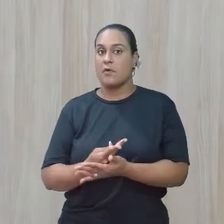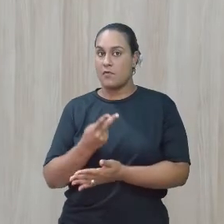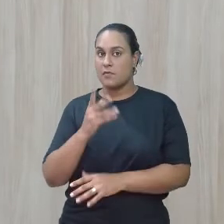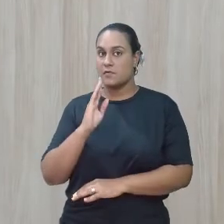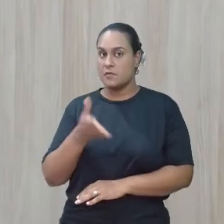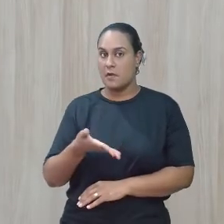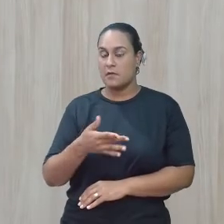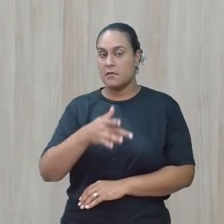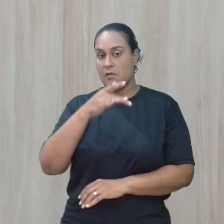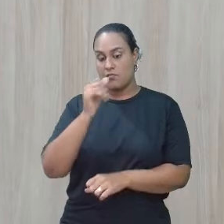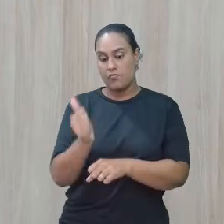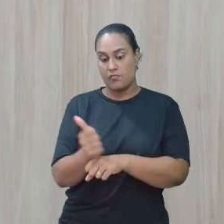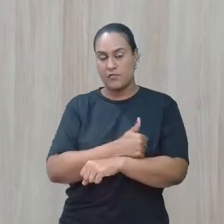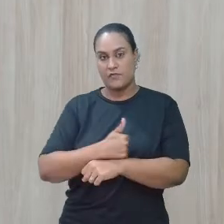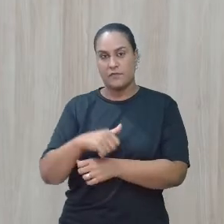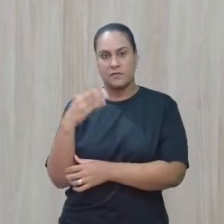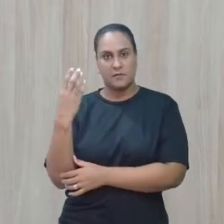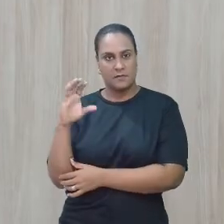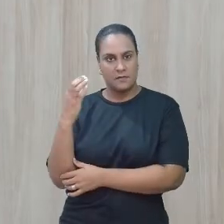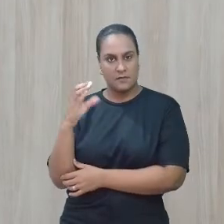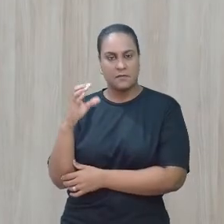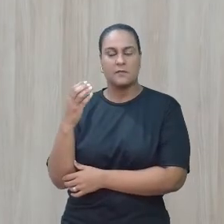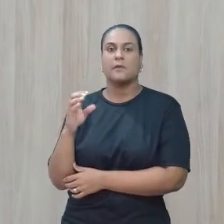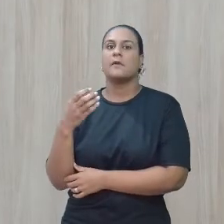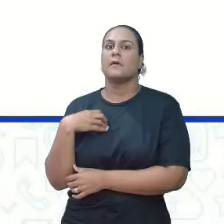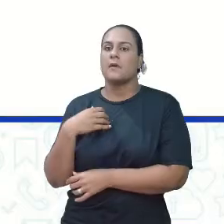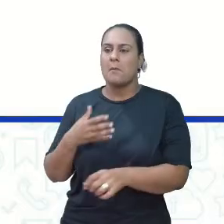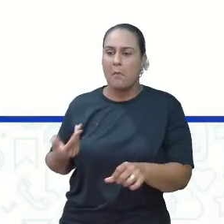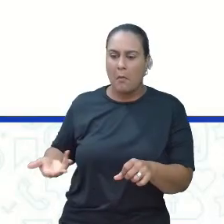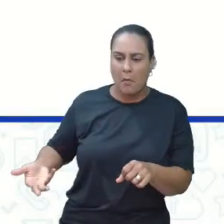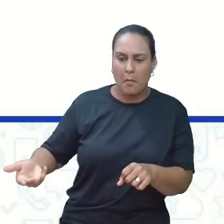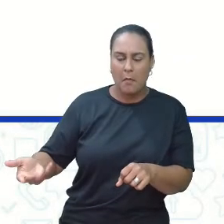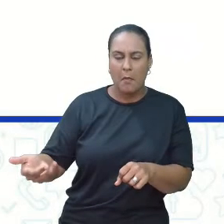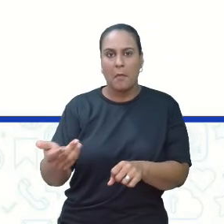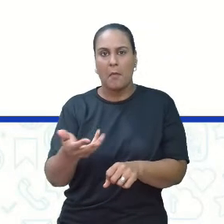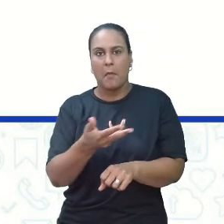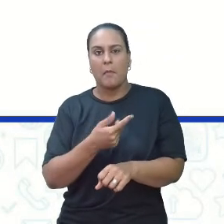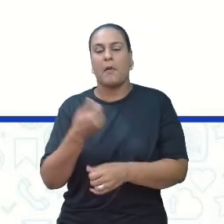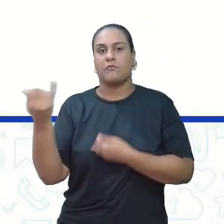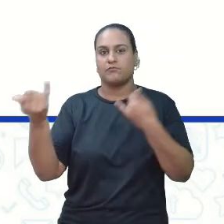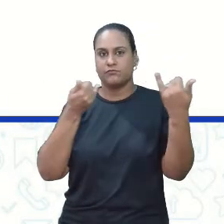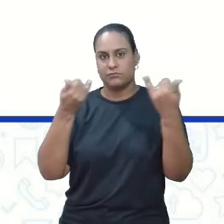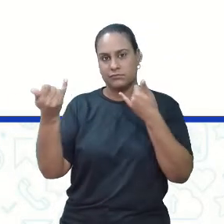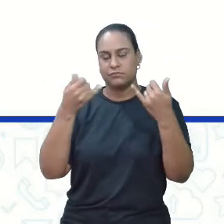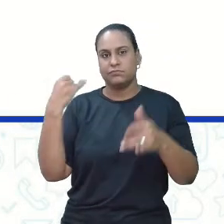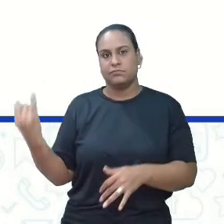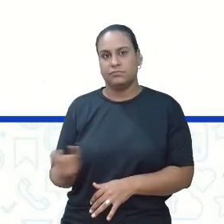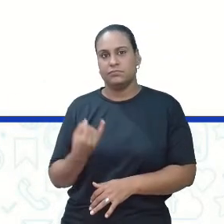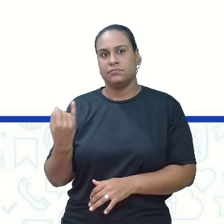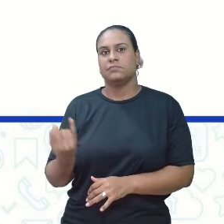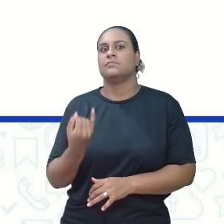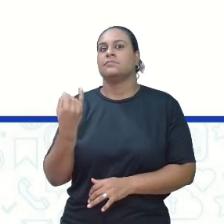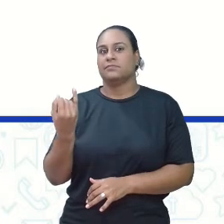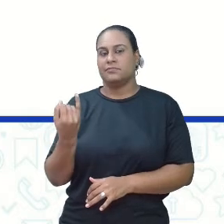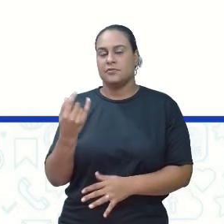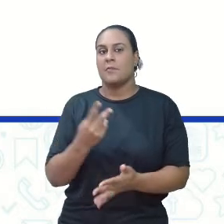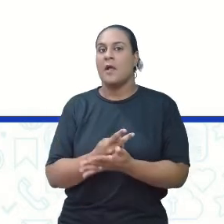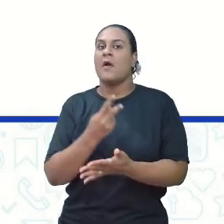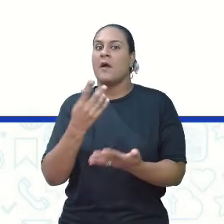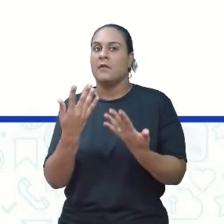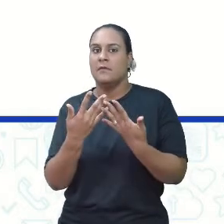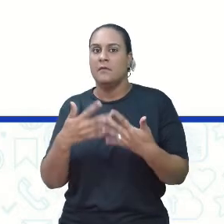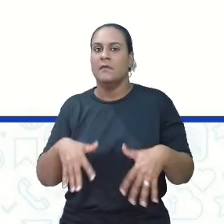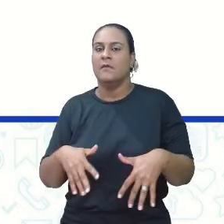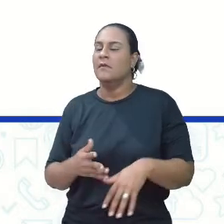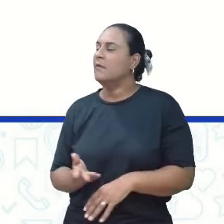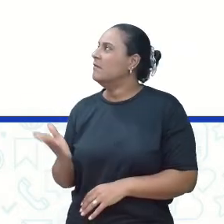cientistas, eles conseguem informações importantes, tá certo? Sobre os eventos e as forças da natureza